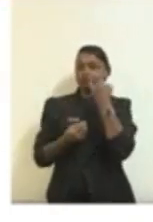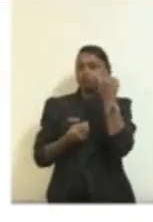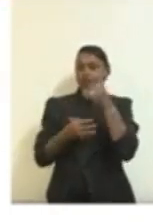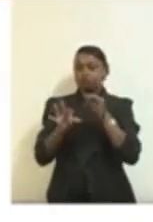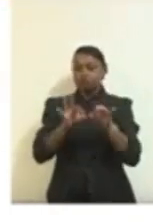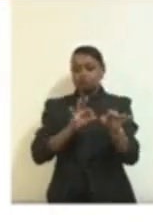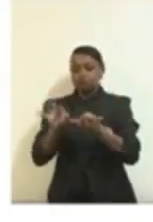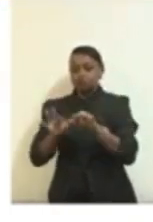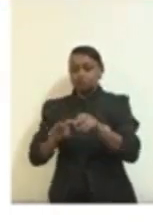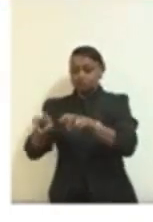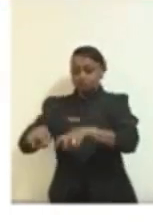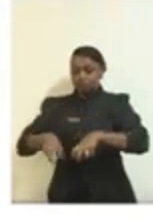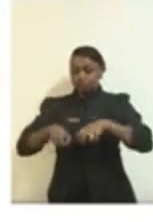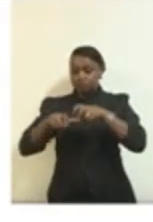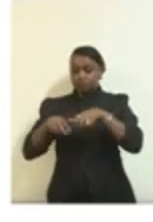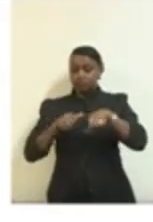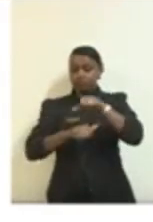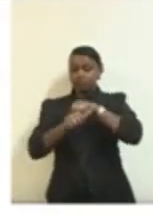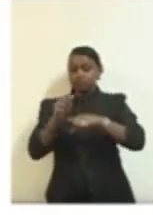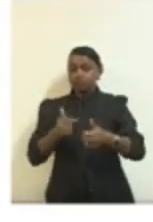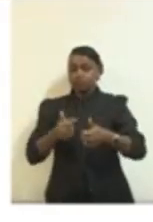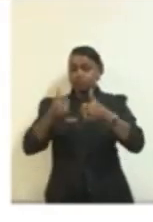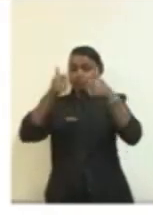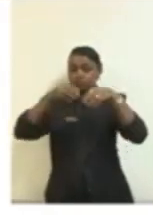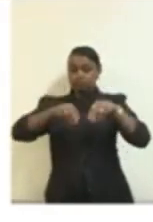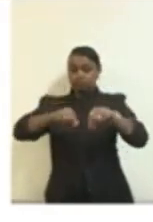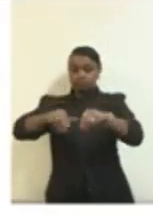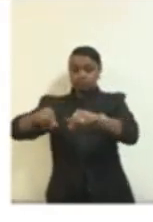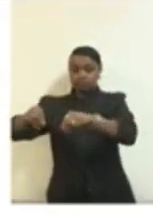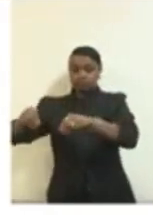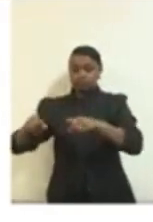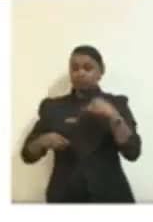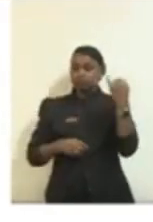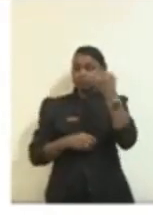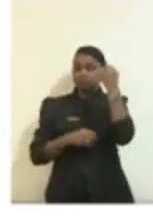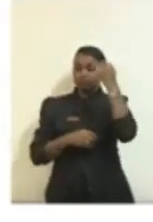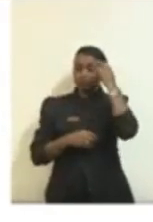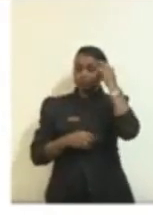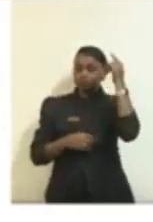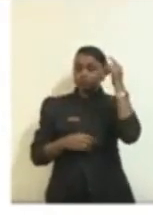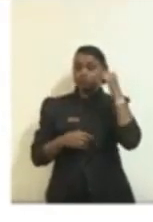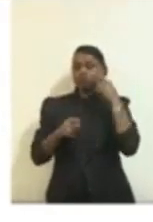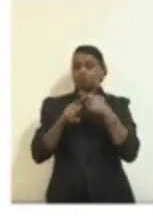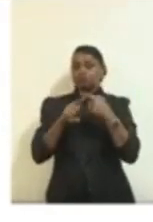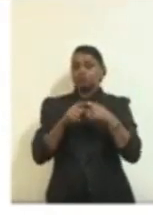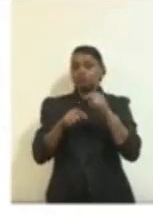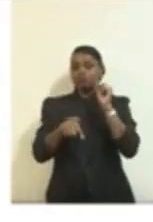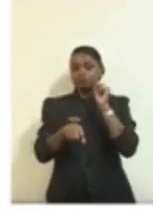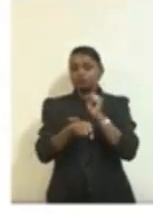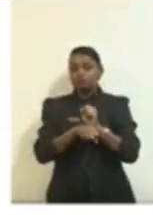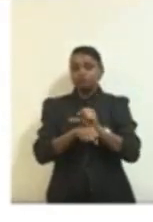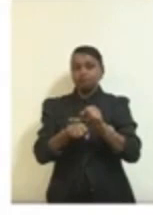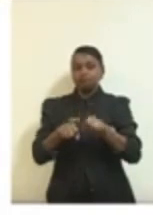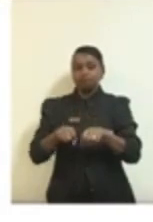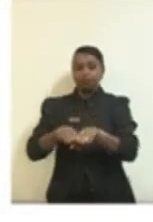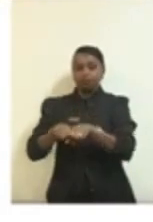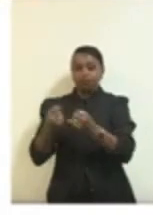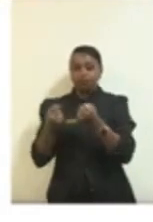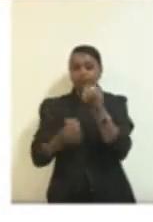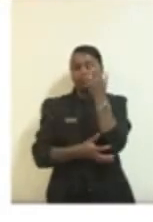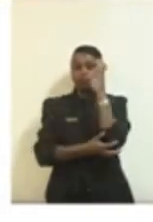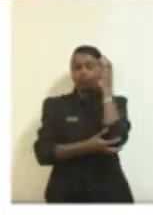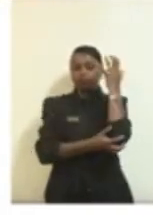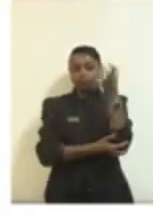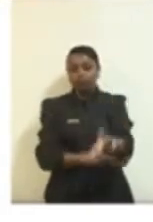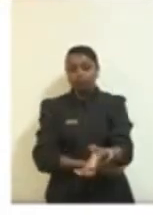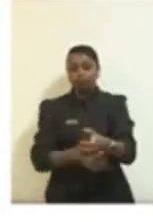de restauração para serem implementadas em escala ainda, né? Então, acho que isso é importante também, de parar de degradar para não precisar